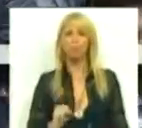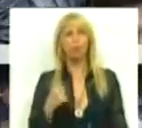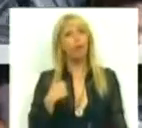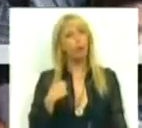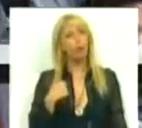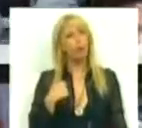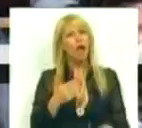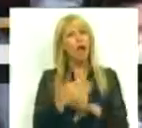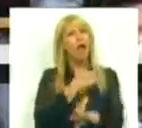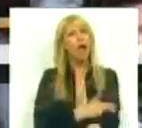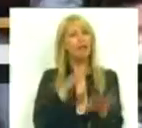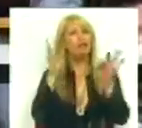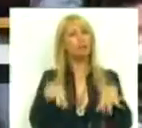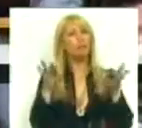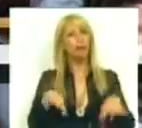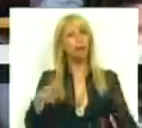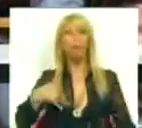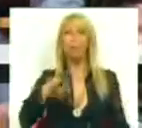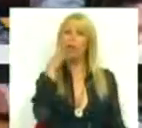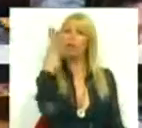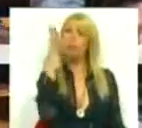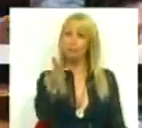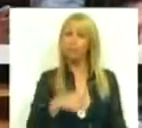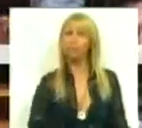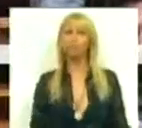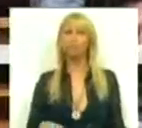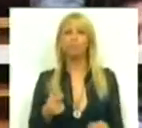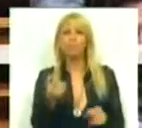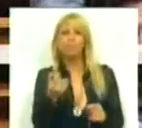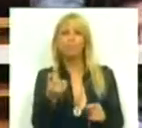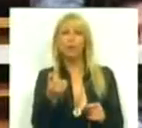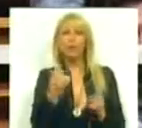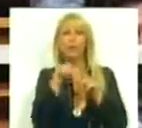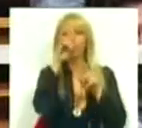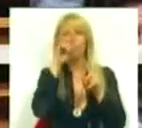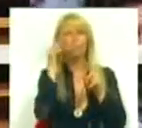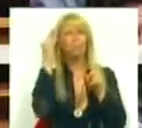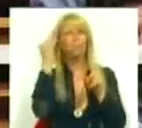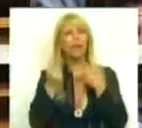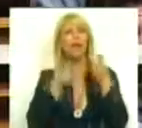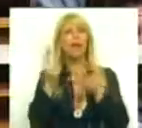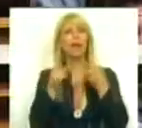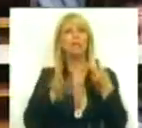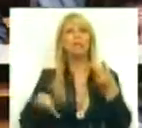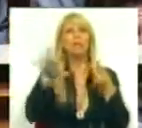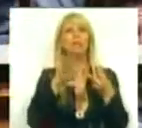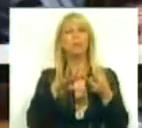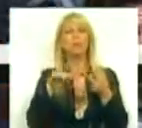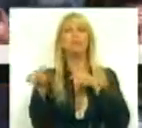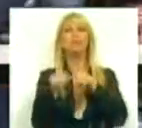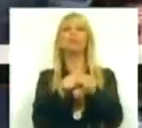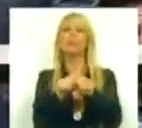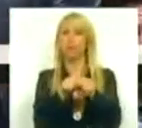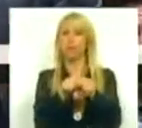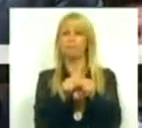terminar sem fazer aqui uma breve incursão na análise da situação política que